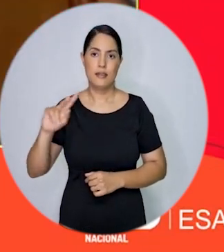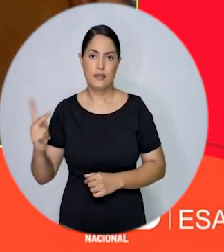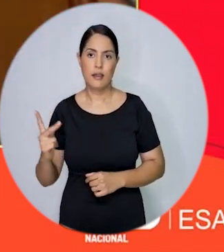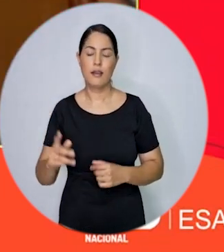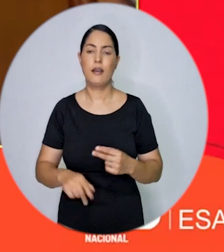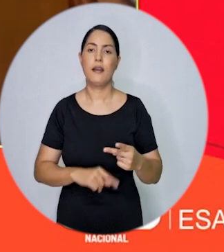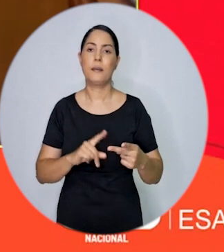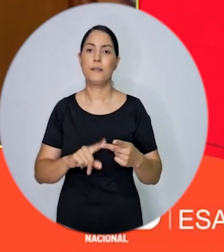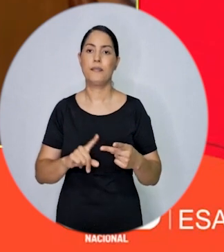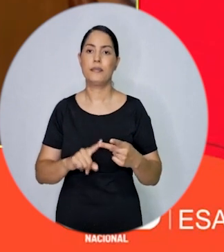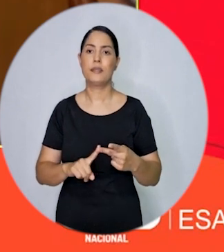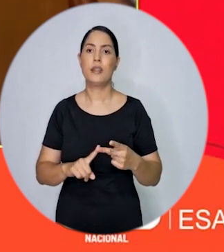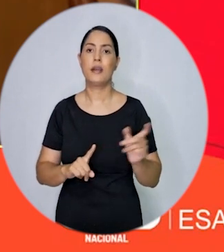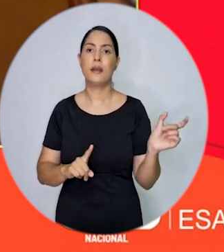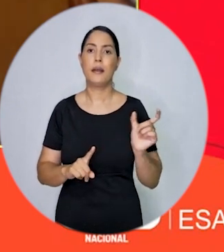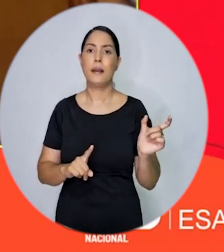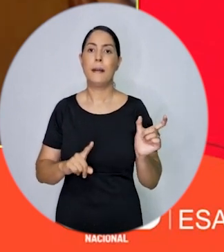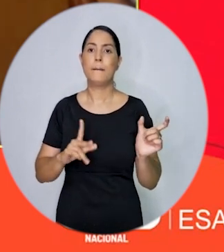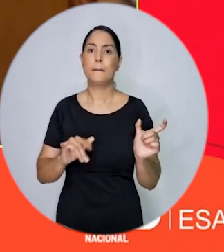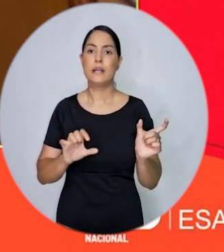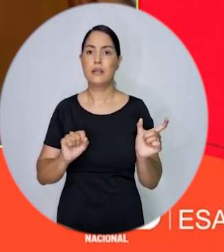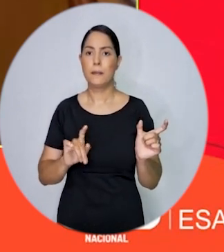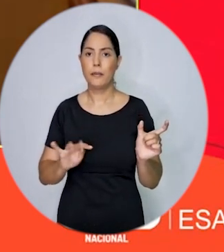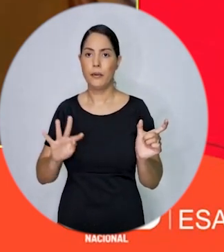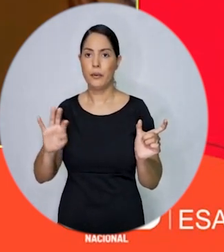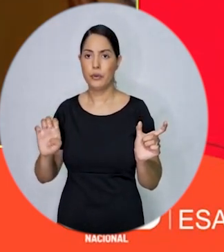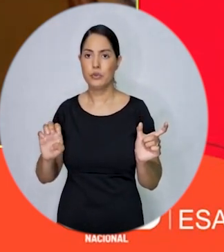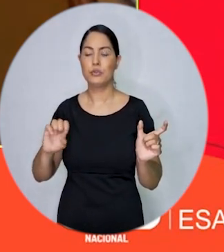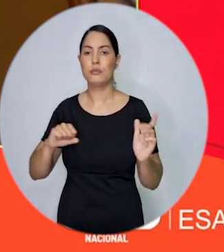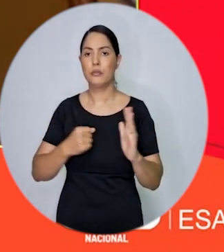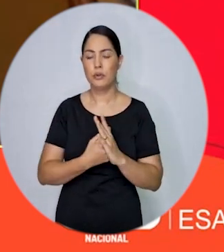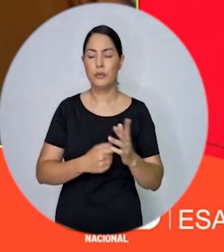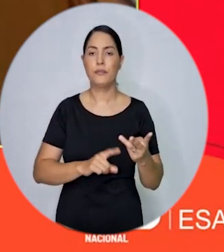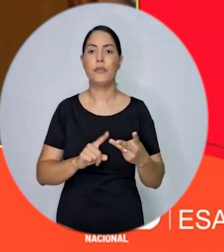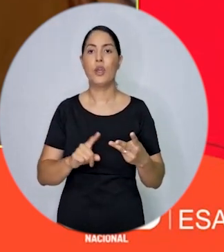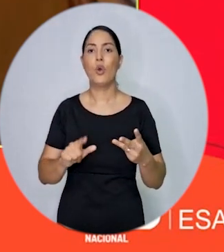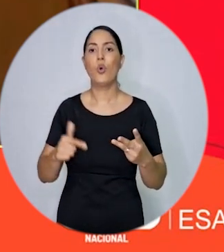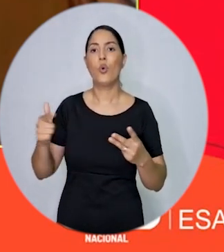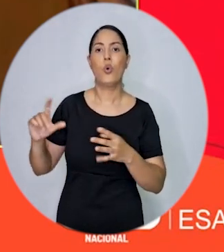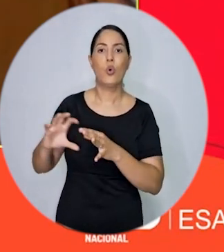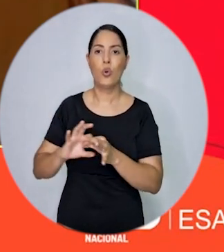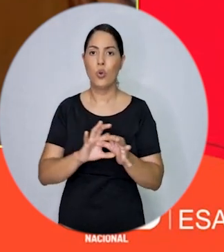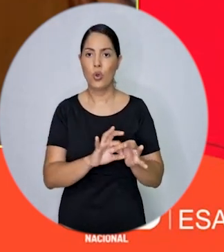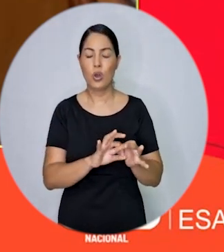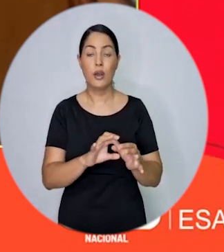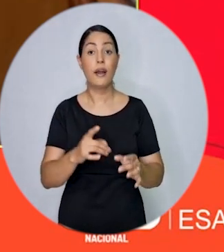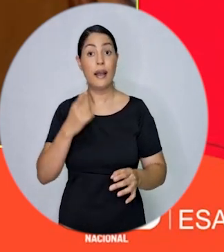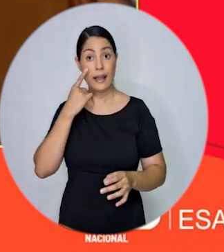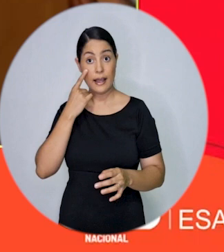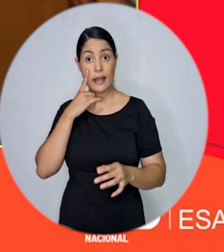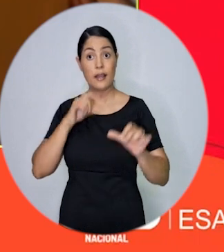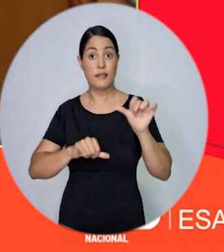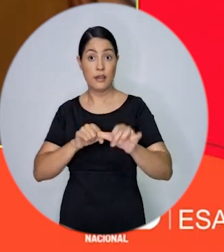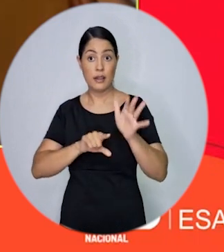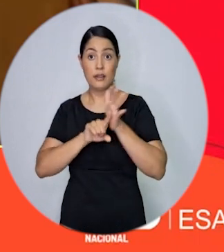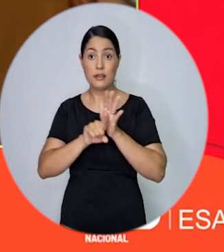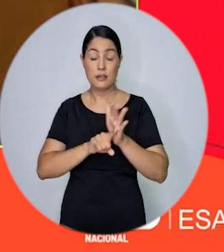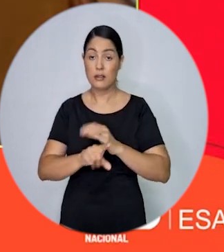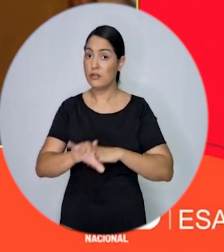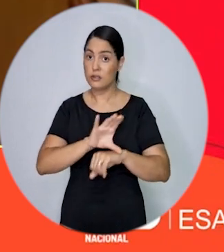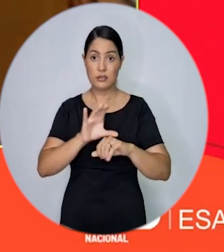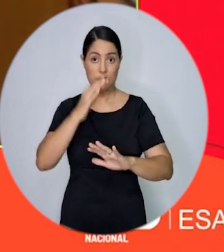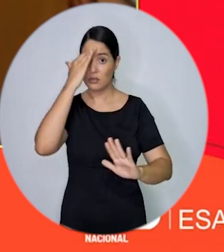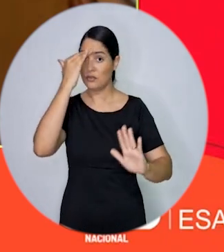de passaporte, apreensão de passaporte, eu estarei diante de uma